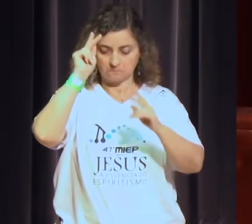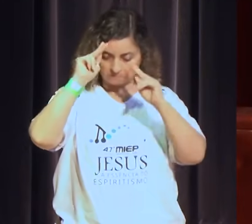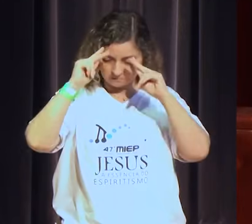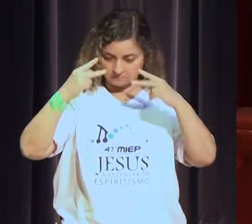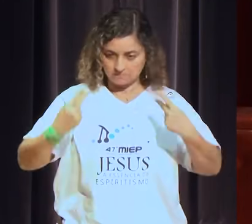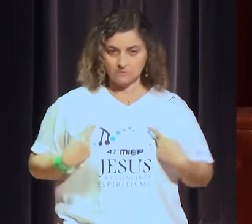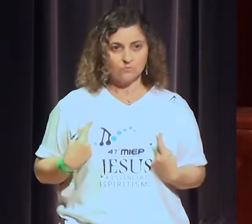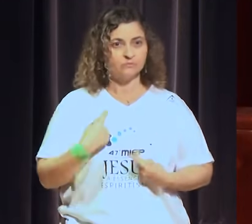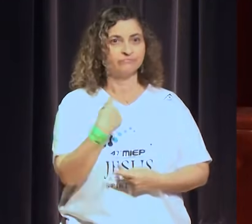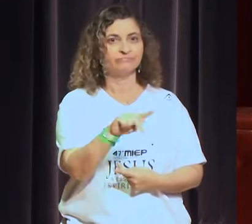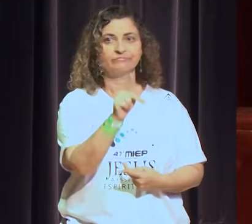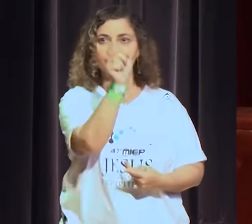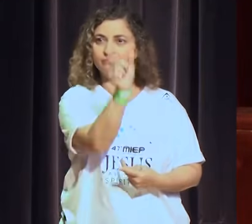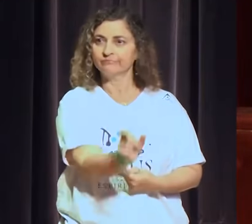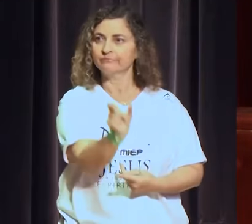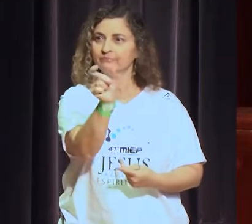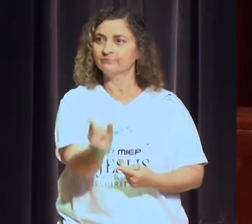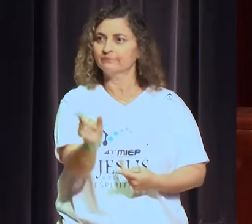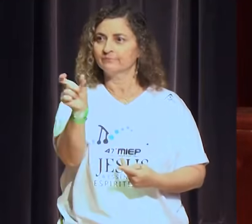que é você.